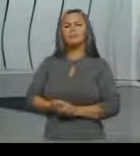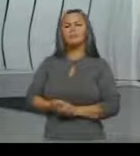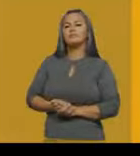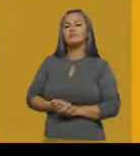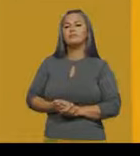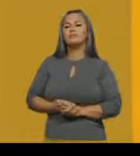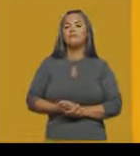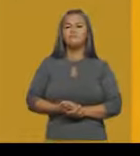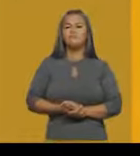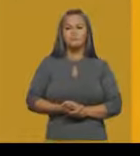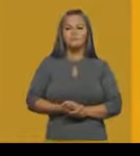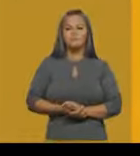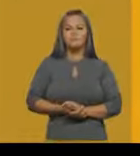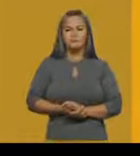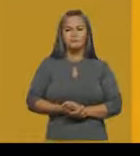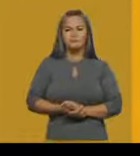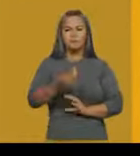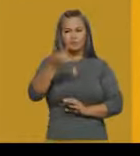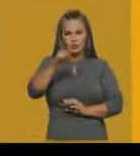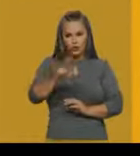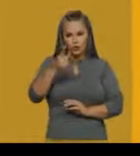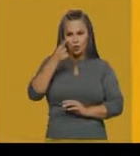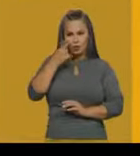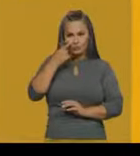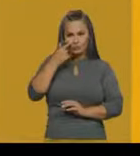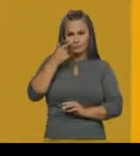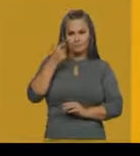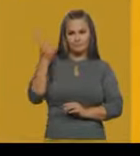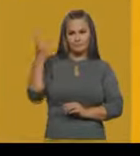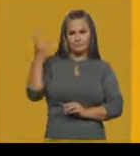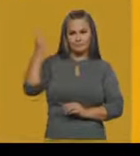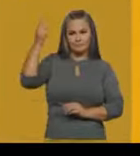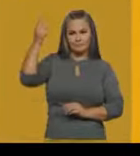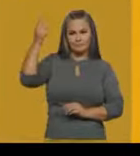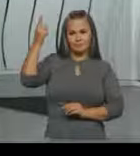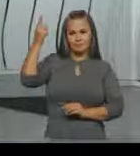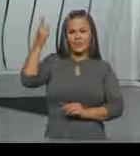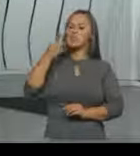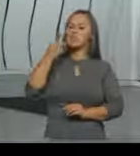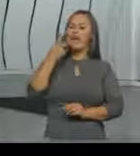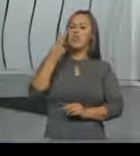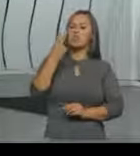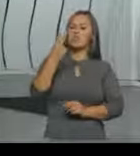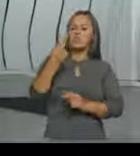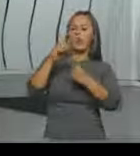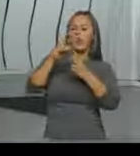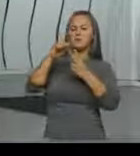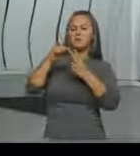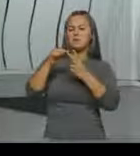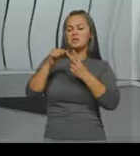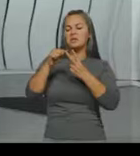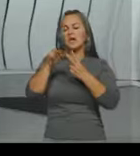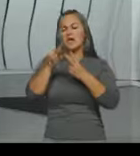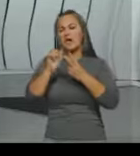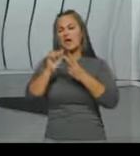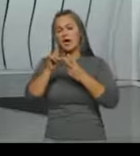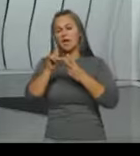só, de novo, então, em vez de eu escrever 2π radiano para 360 graus, eu